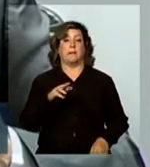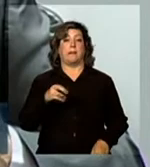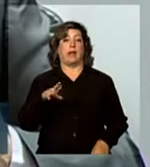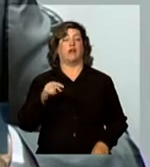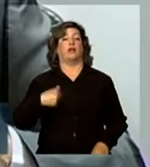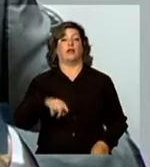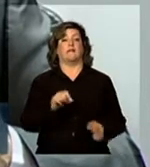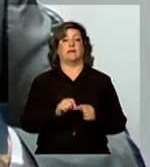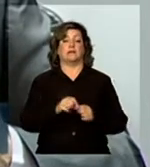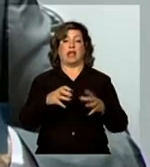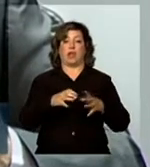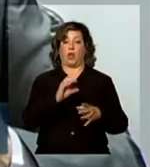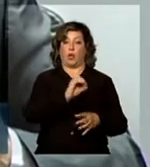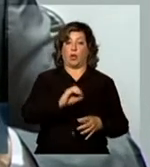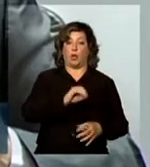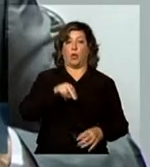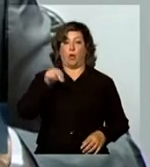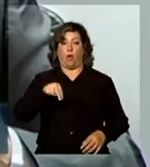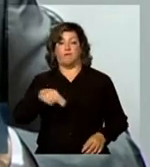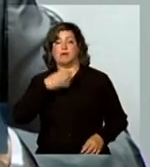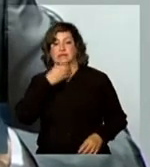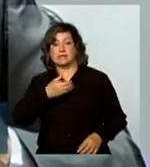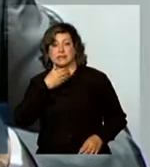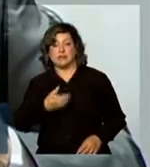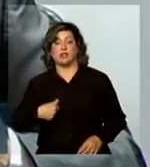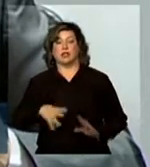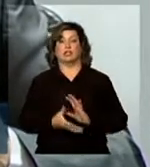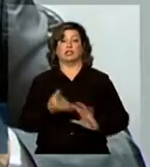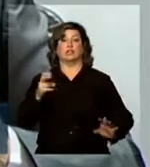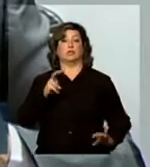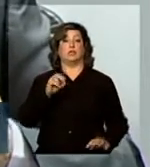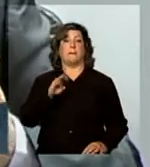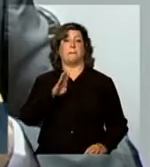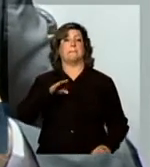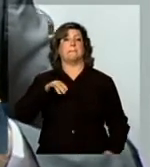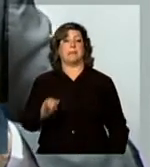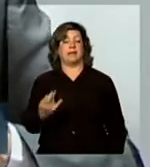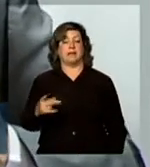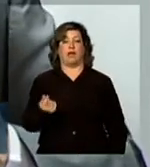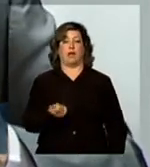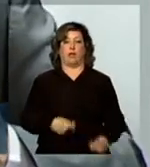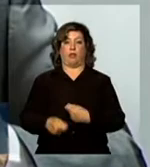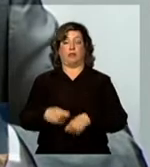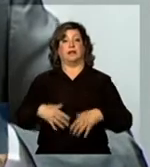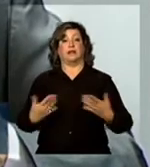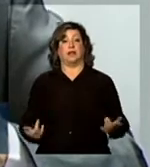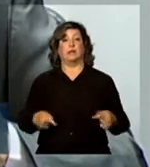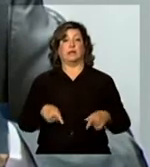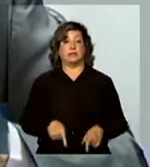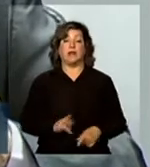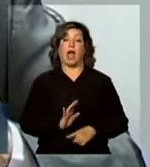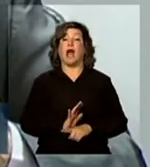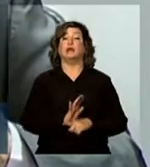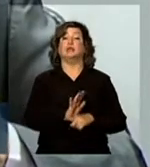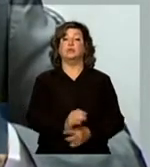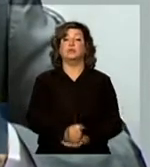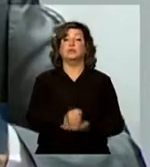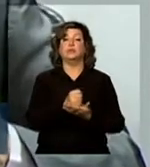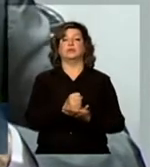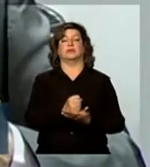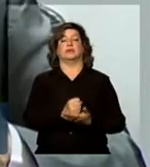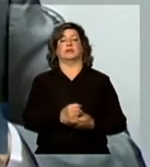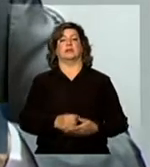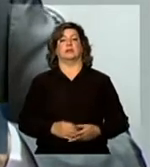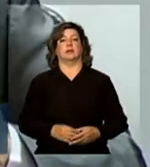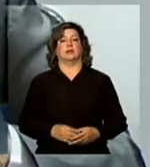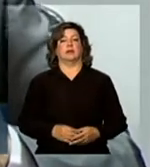entre outubro, novembro e dezembro, tiramos 50 bilhões da economia. Então, isto ajuda,